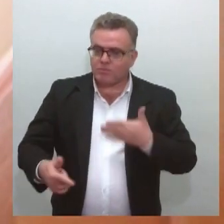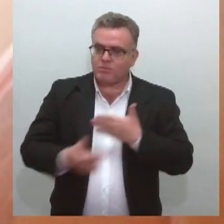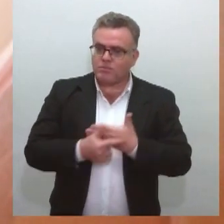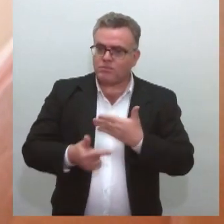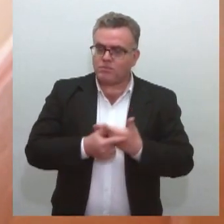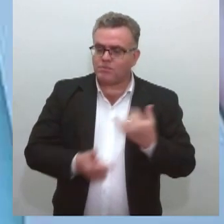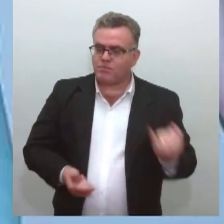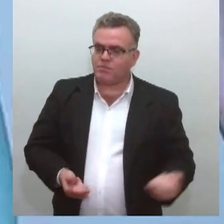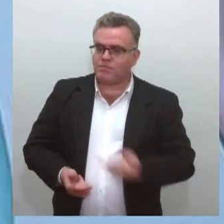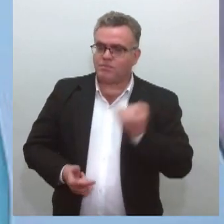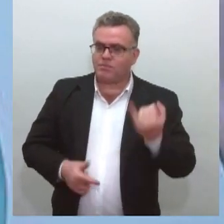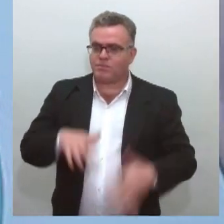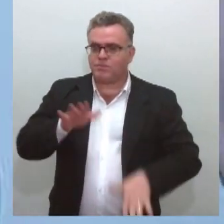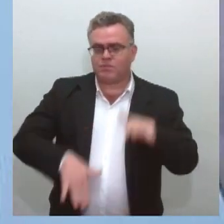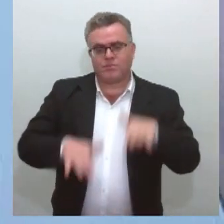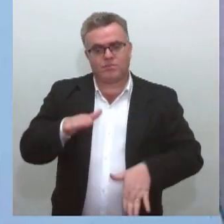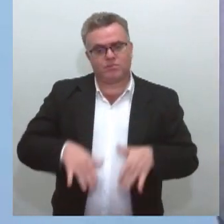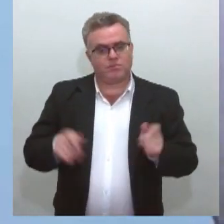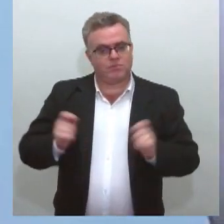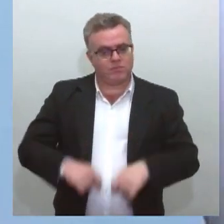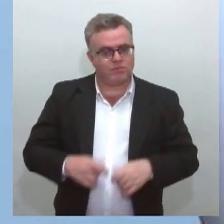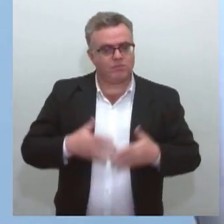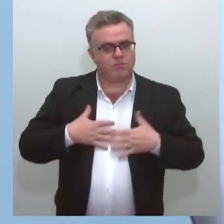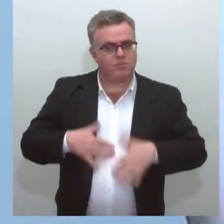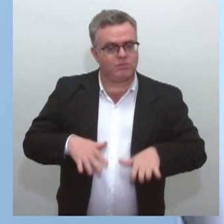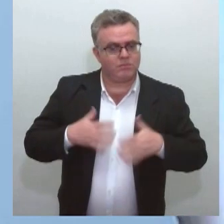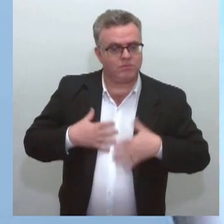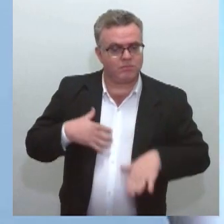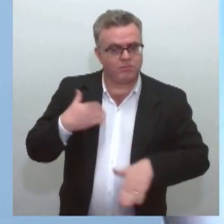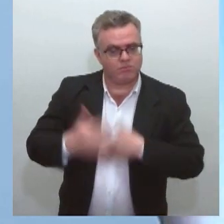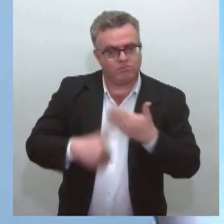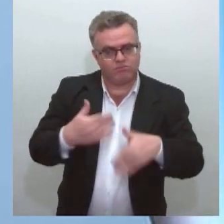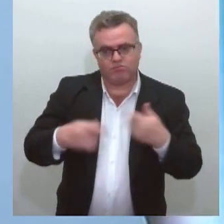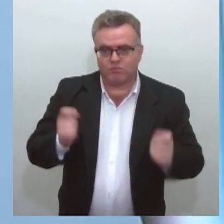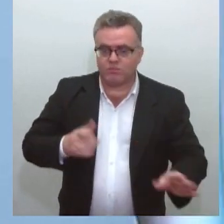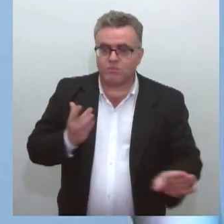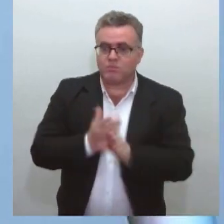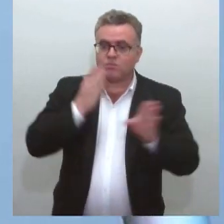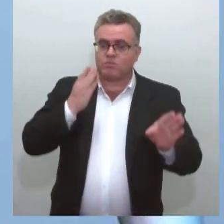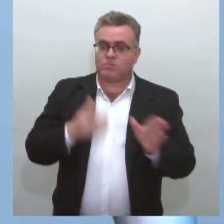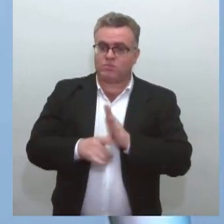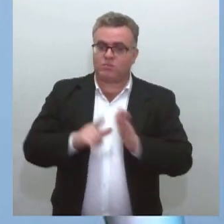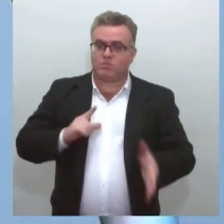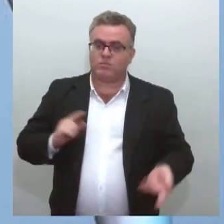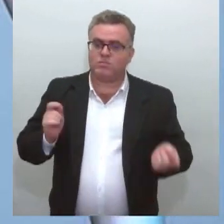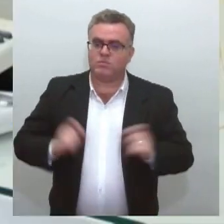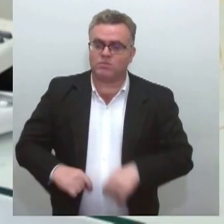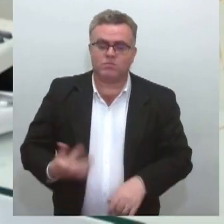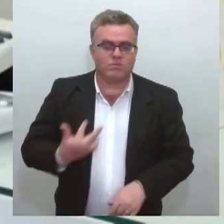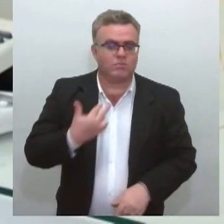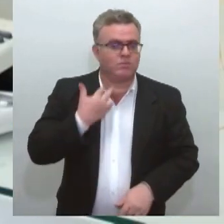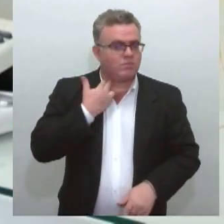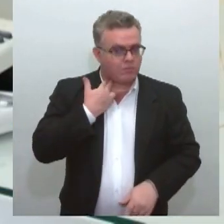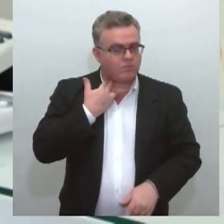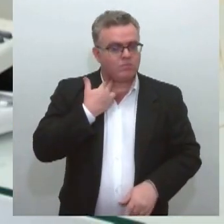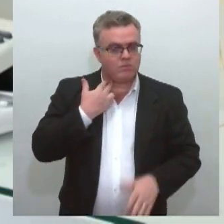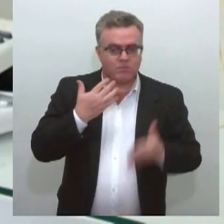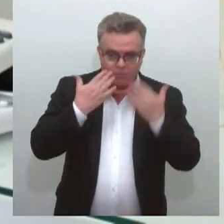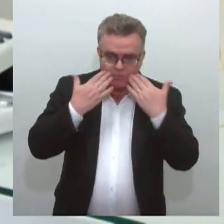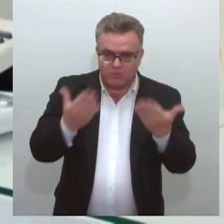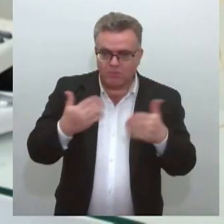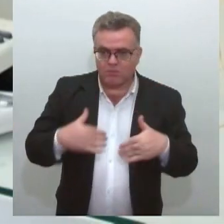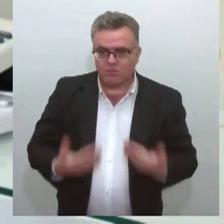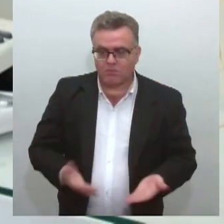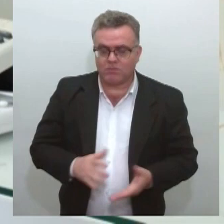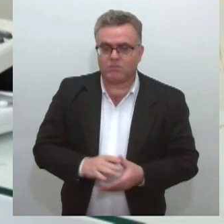muitas vezes, de forma silenciosa, sendo descoberta apenas quando a diálise se torna iminente. Quem são os grupos